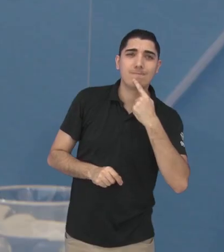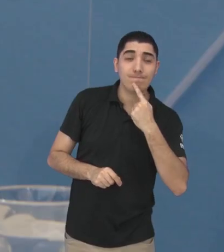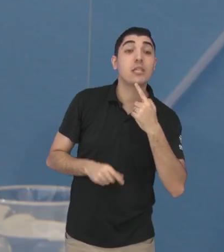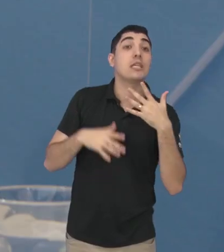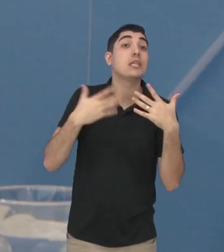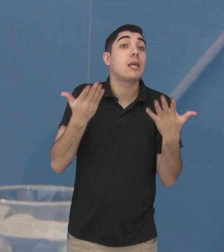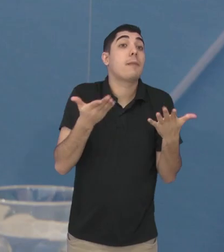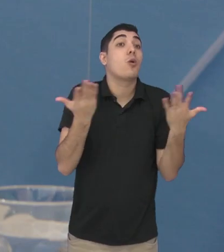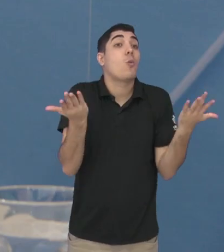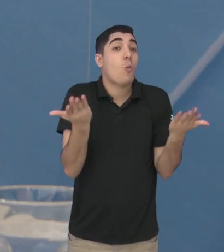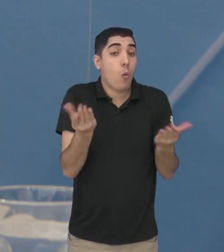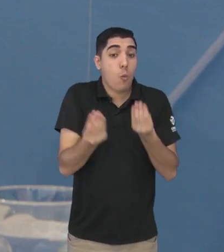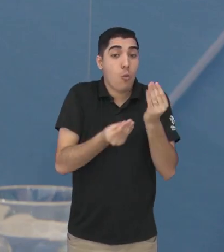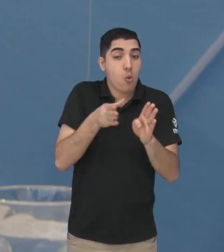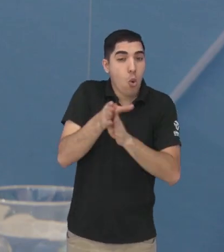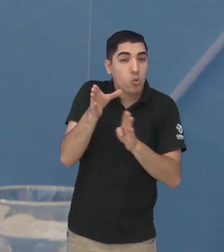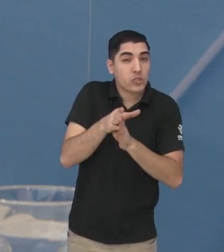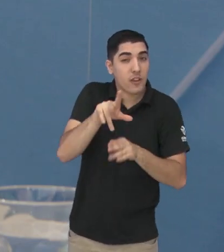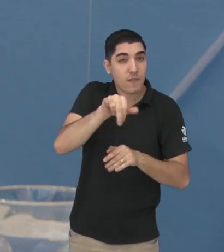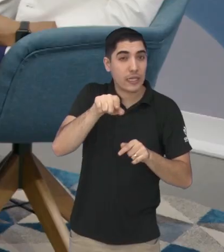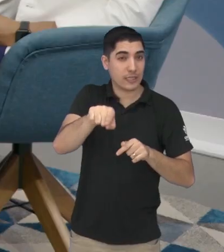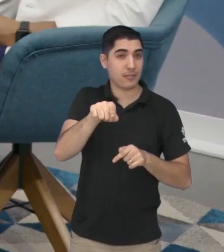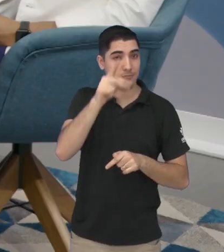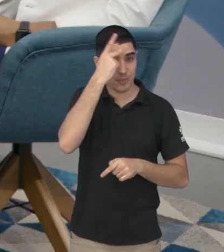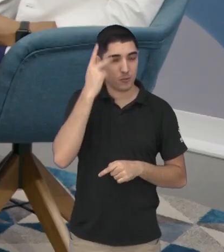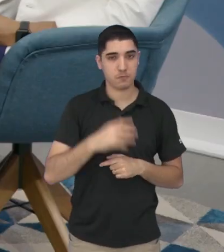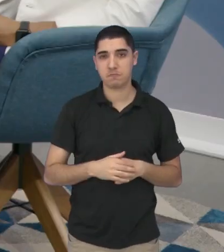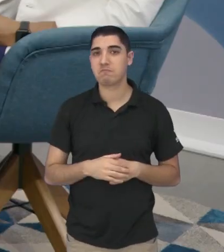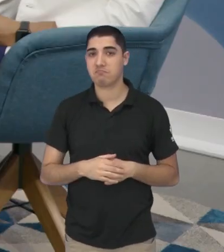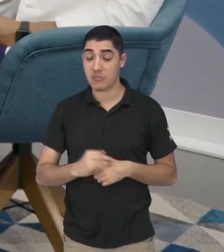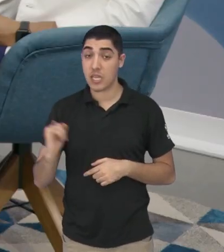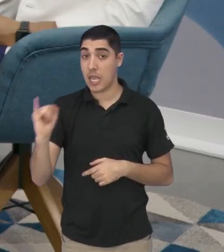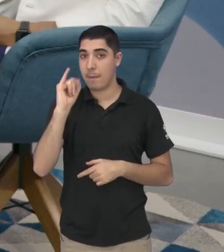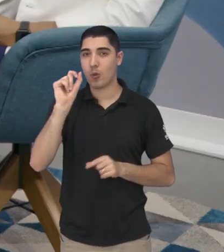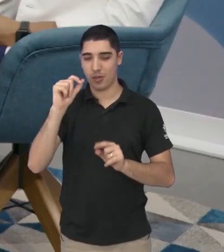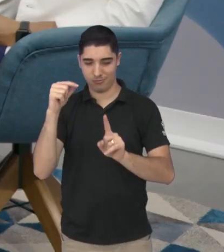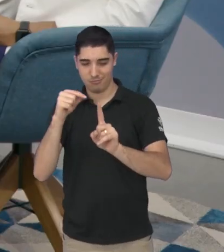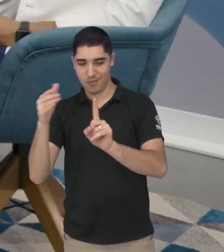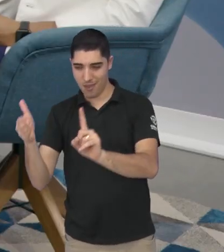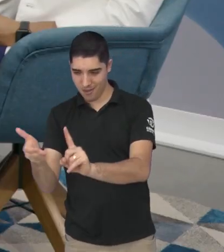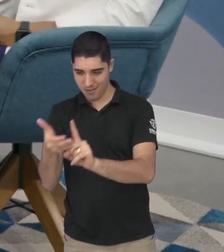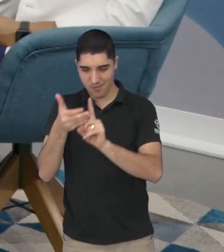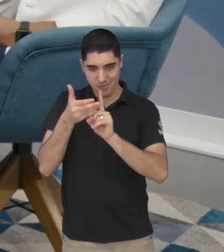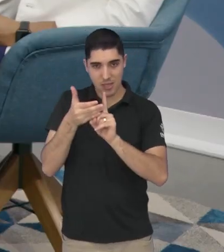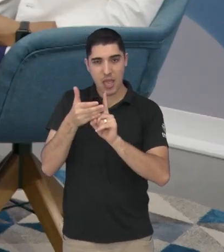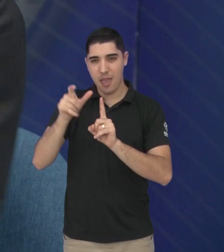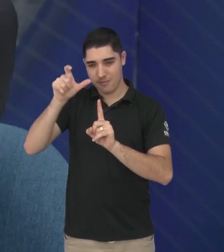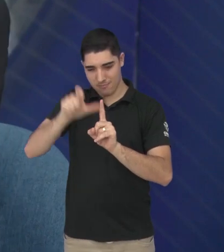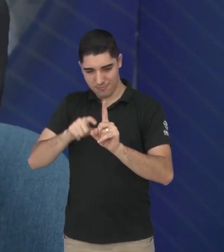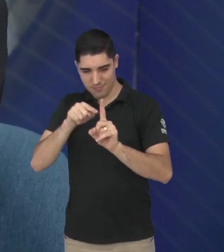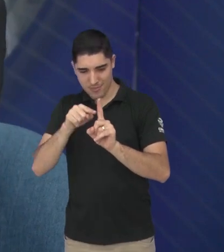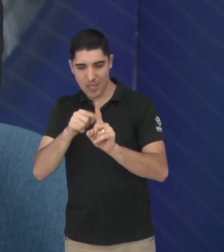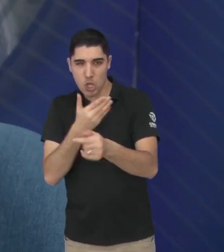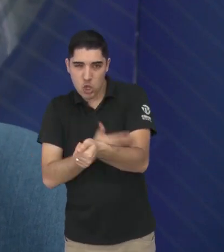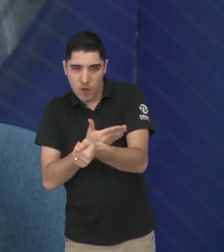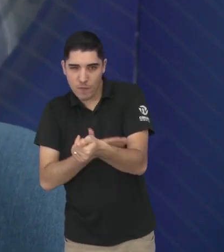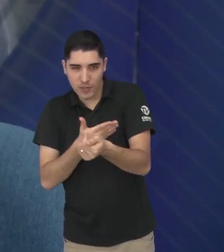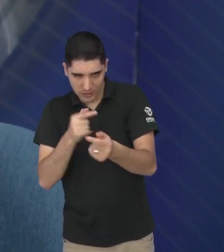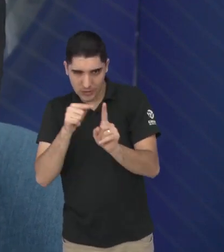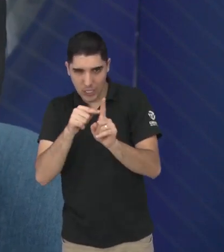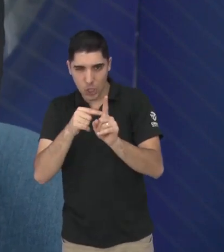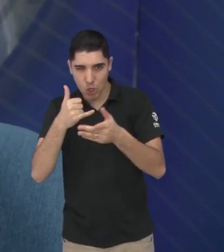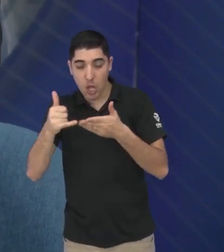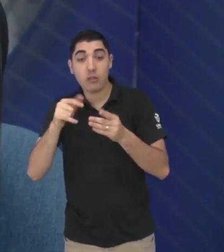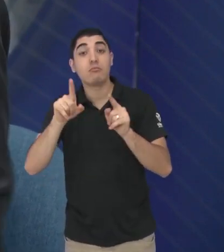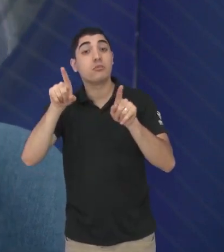encaminhamento que você dá para esse tipo de trabalho. É importante, quando a gente fala de acolhimento, no próprio dependente e a família também, que muitas